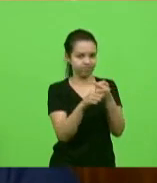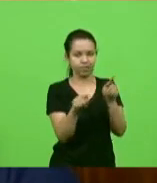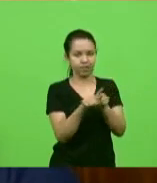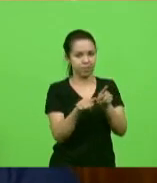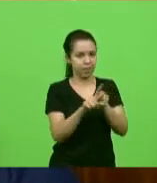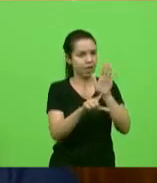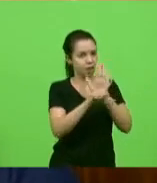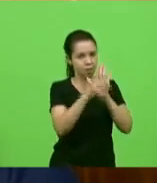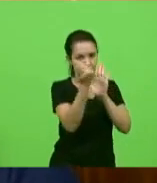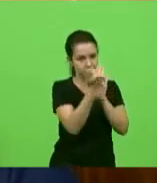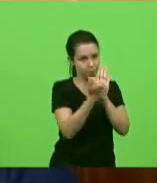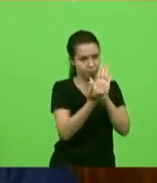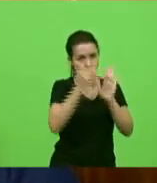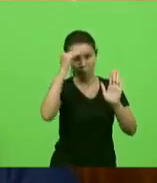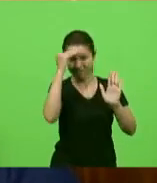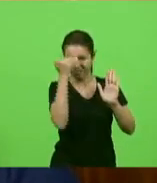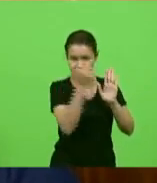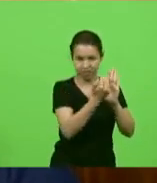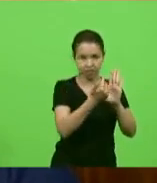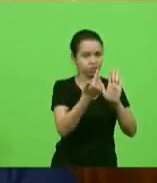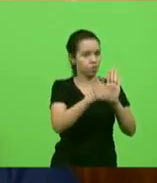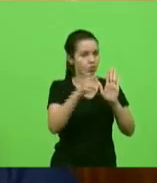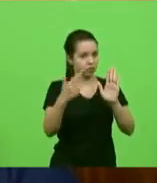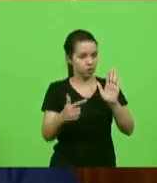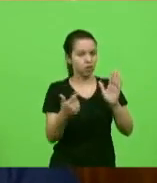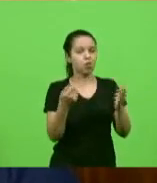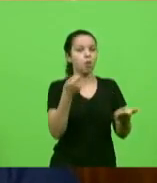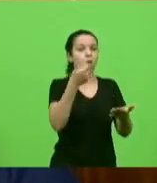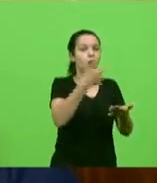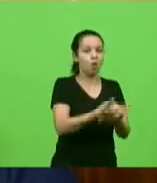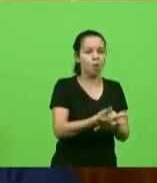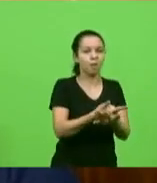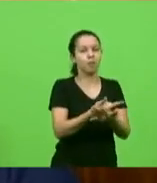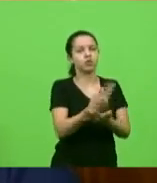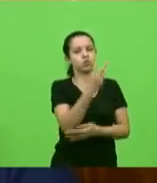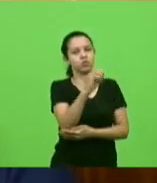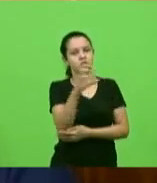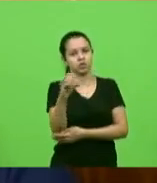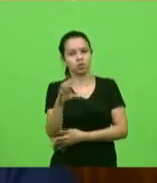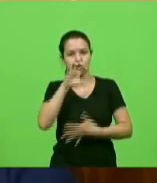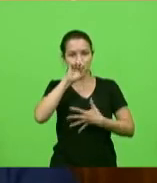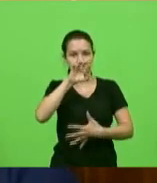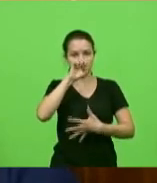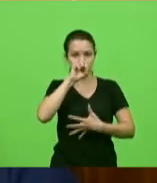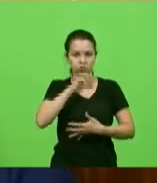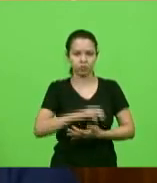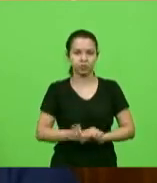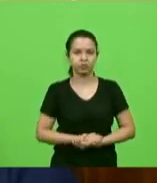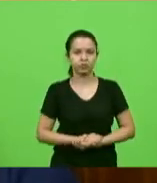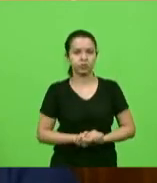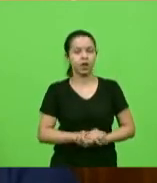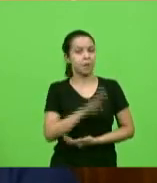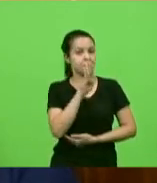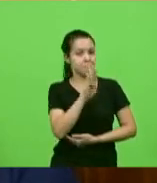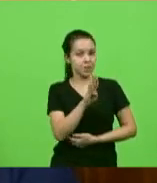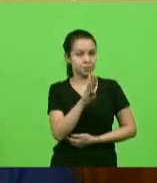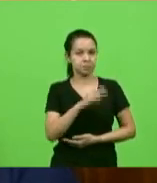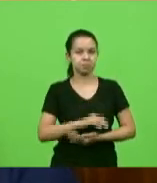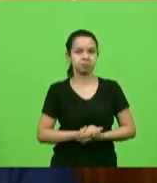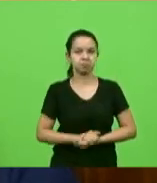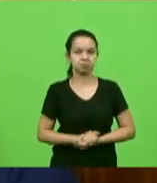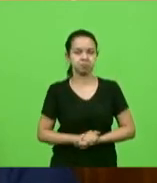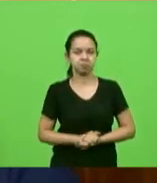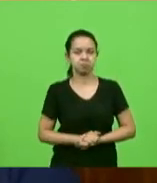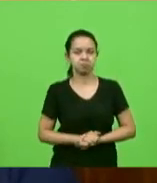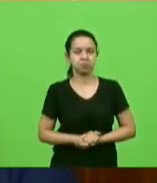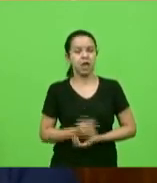regramentos legais no que tange ao processo de aquisição dos 200 respiradores. Letra B,